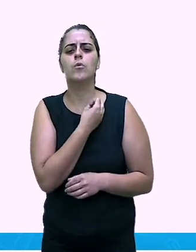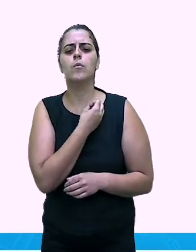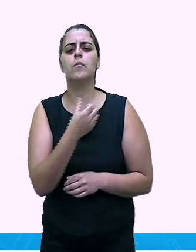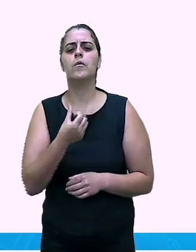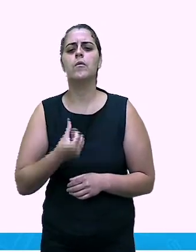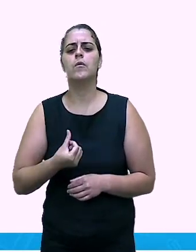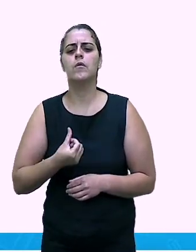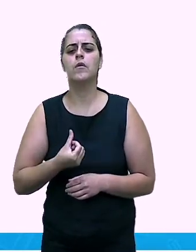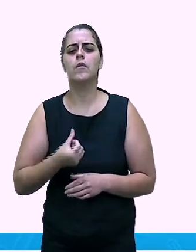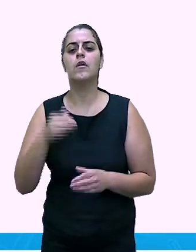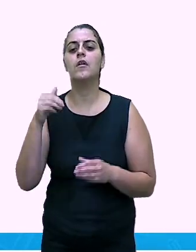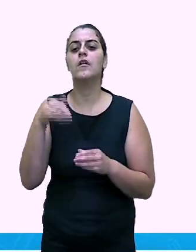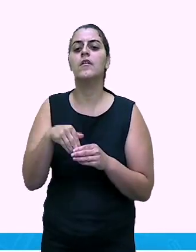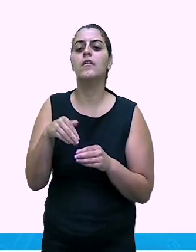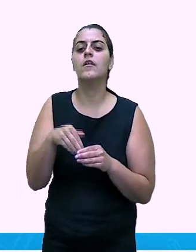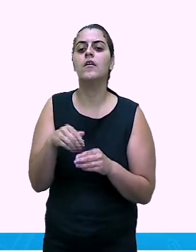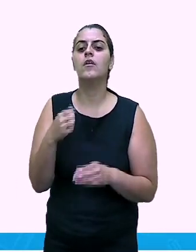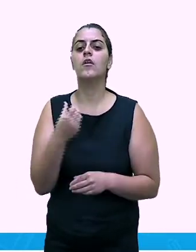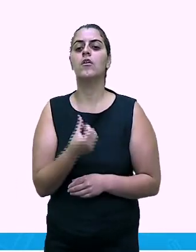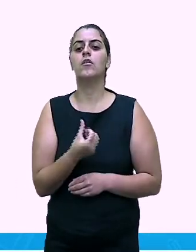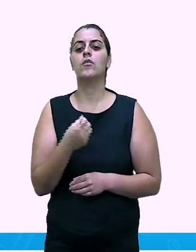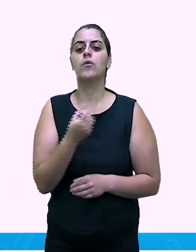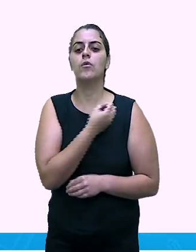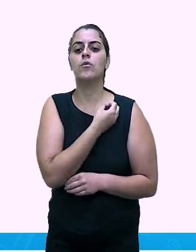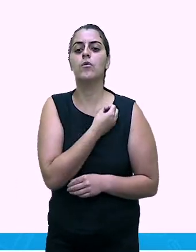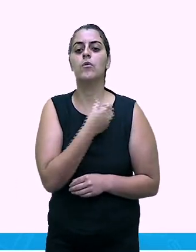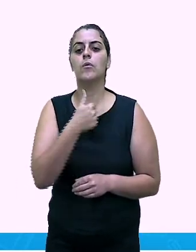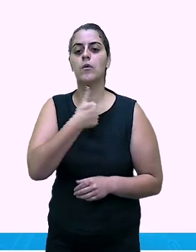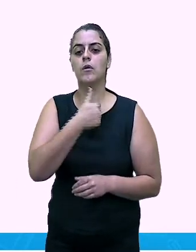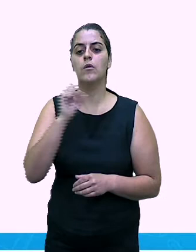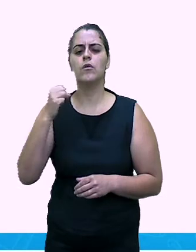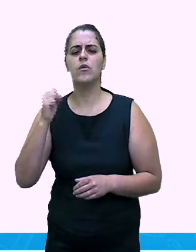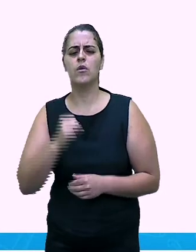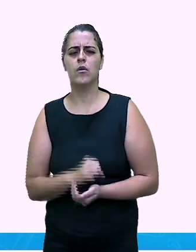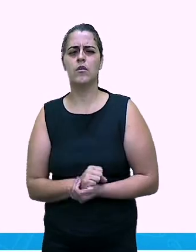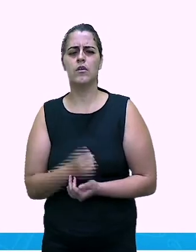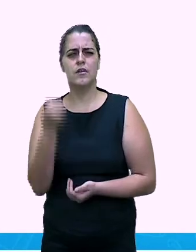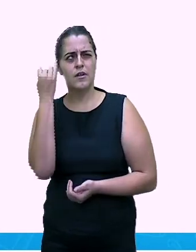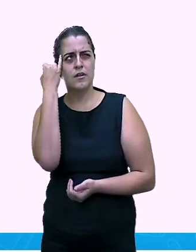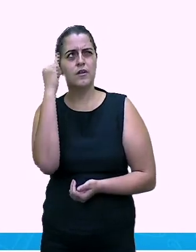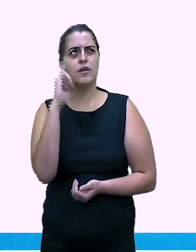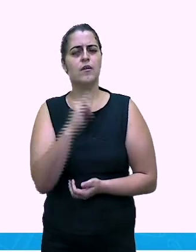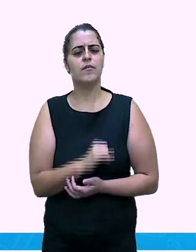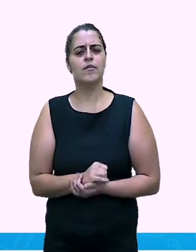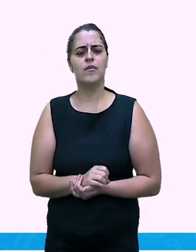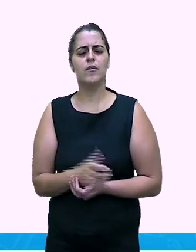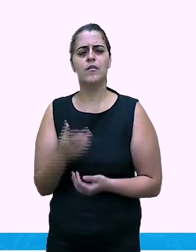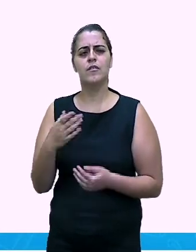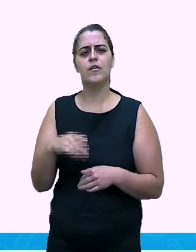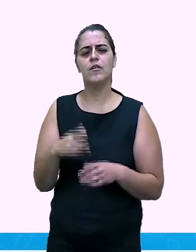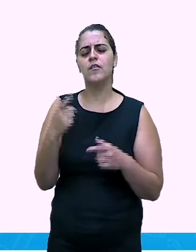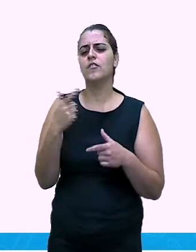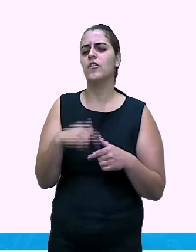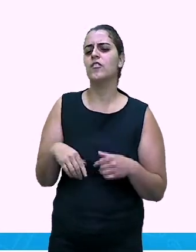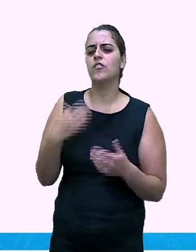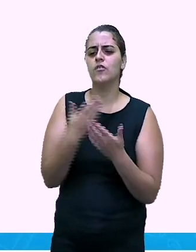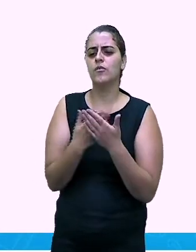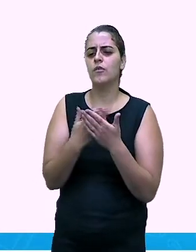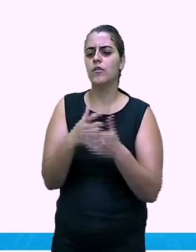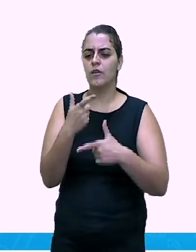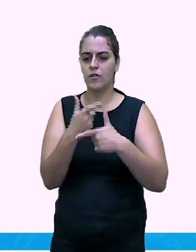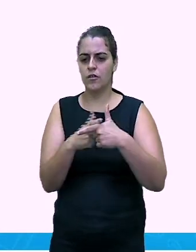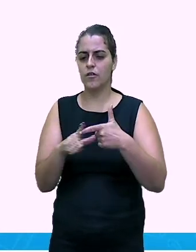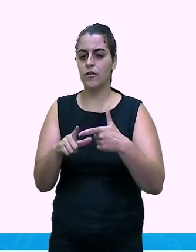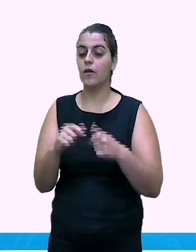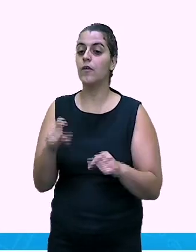6 ele cabe dentro do número 18? Essa ideia é muito bacana porque a gente, além de trabalhar a divisão, nós vamos